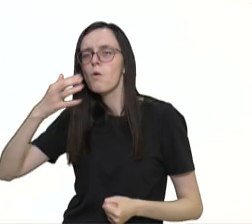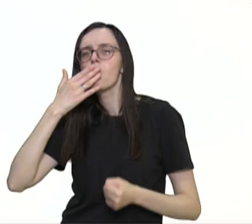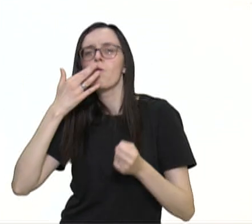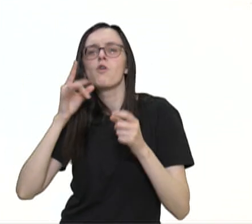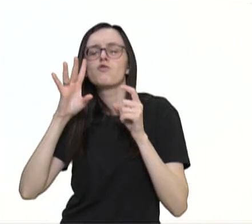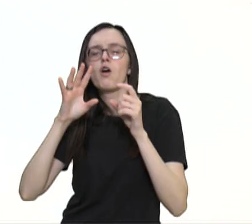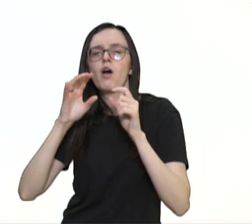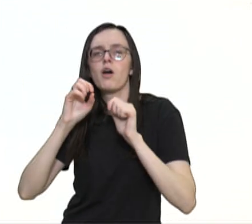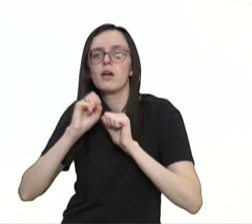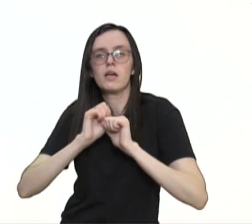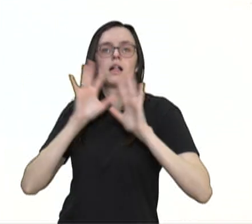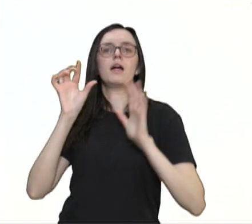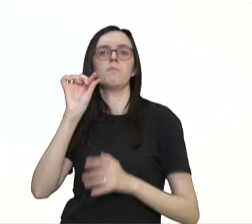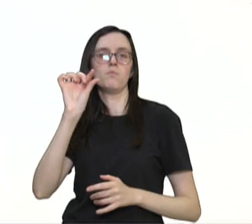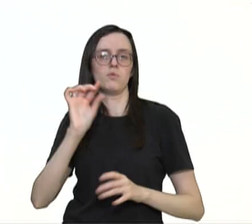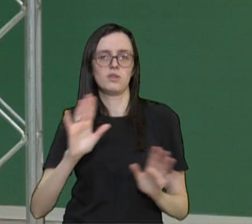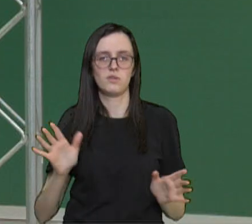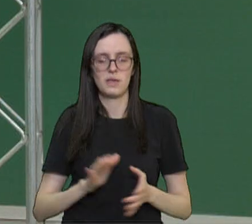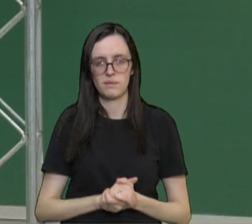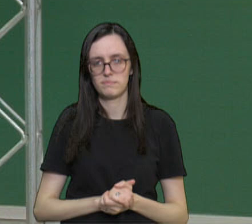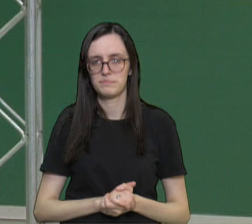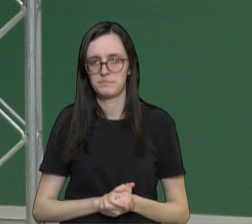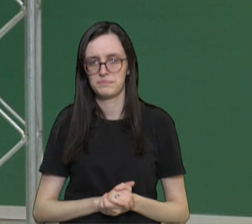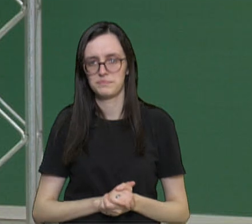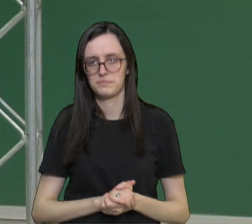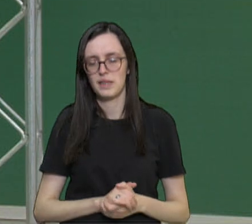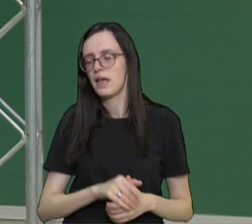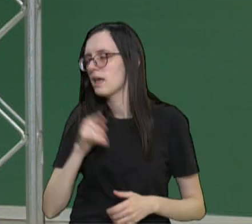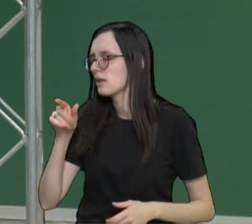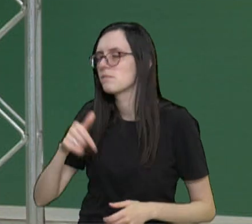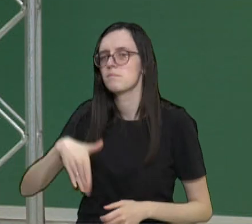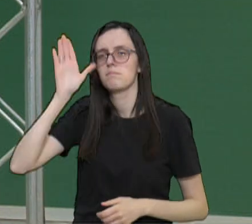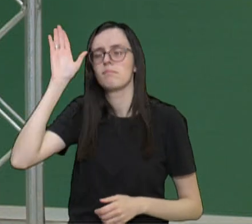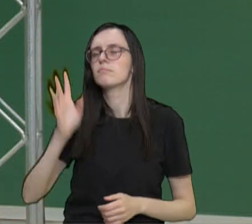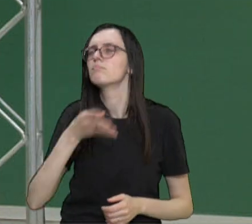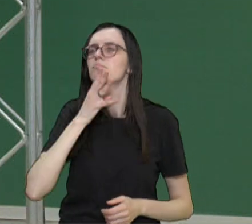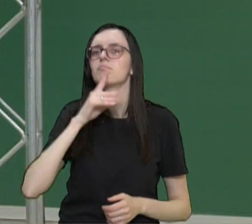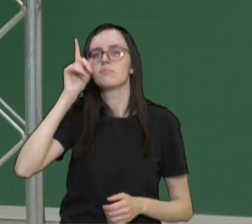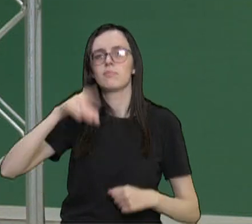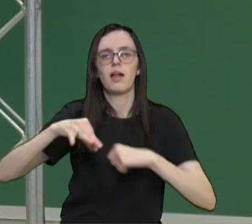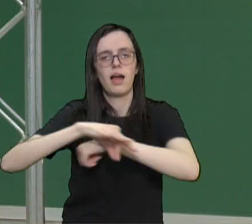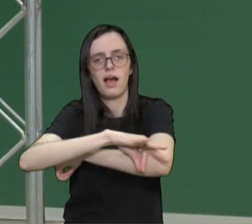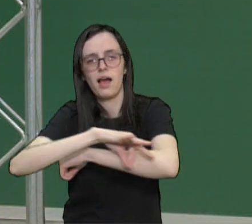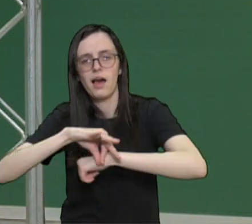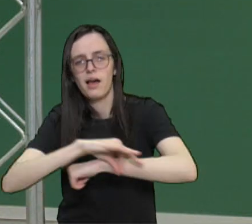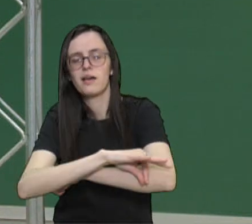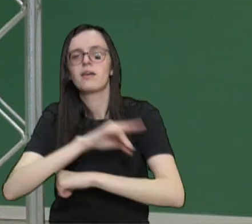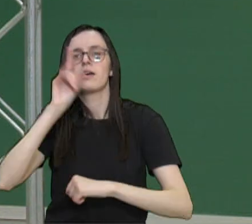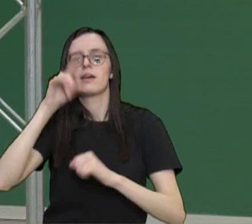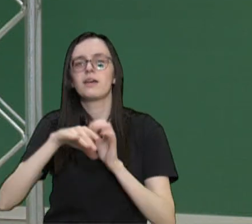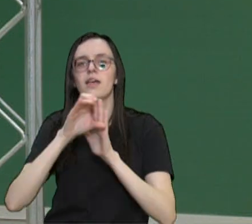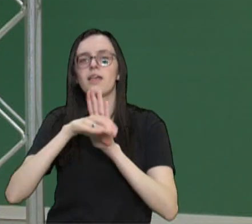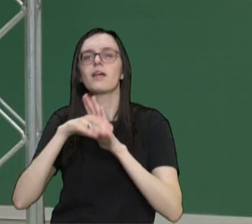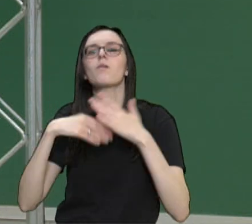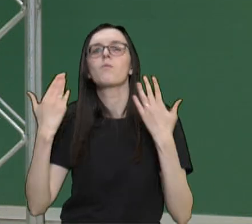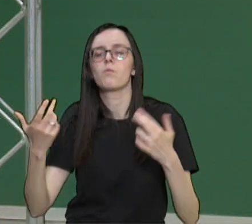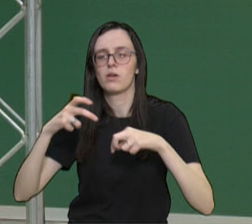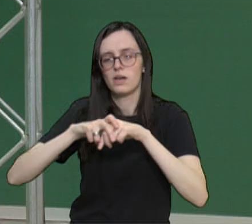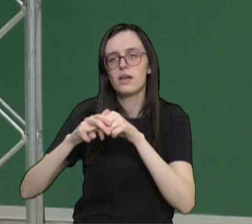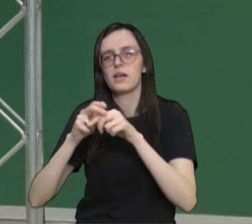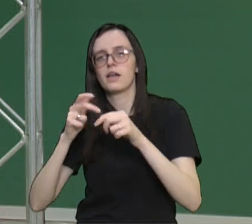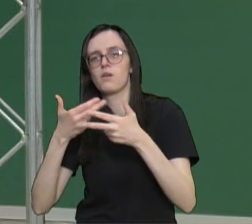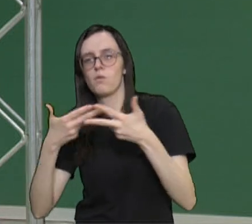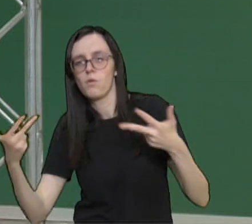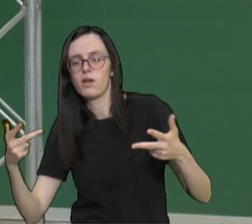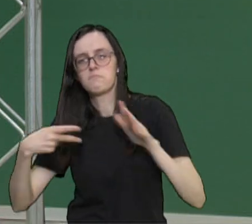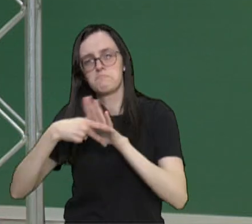dar umas parecidas mesmo, né? E ele ficou muito mais conhecido pela sua arquitetura, pela sua concepção de elementos, cadeiras, cadeira